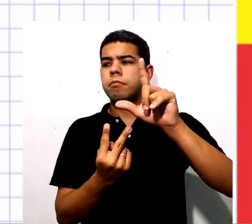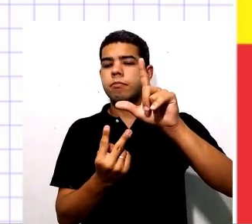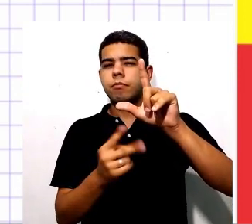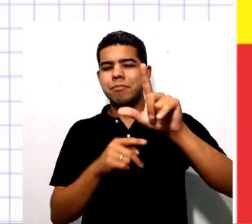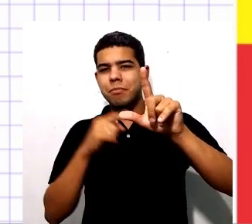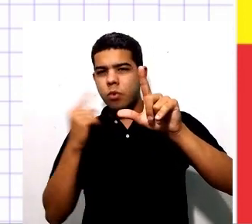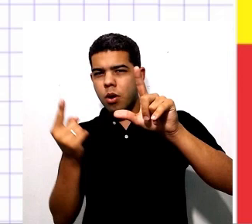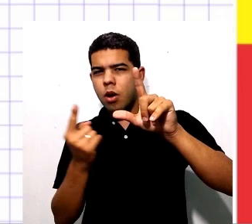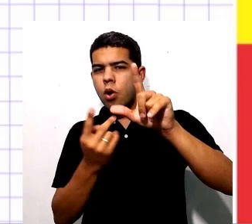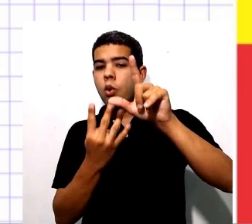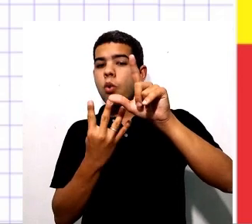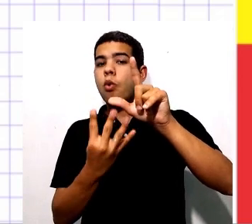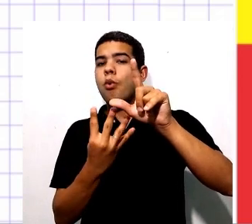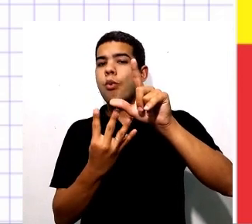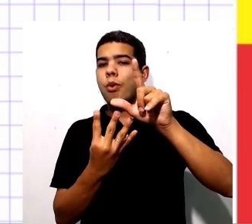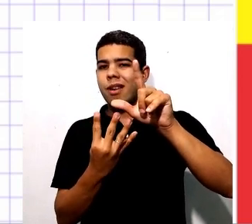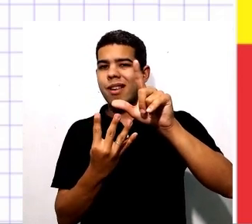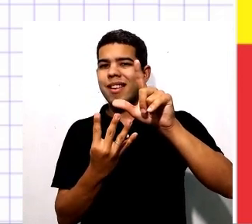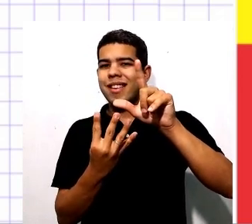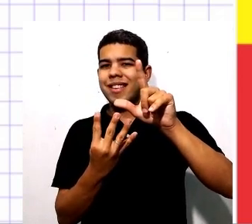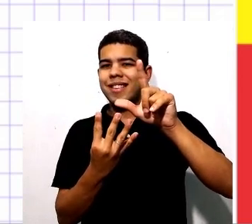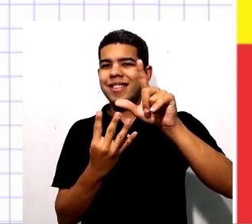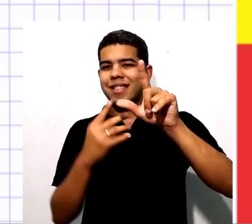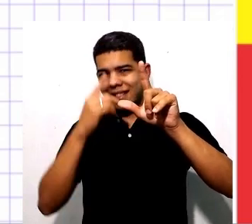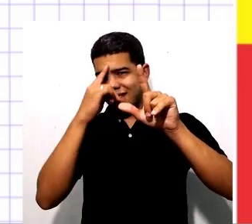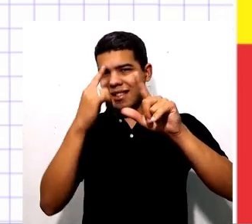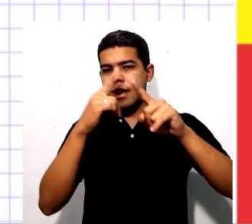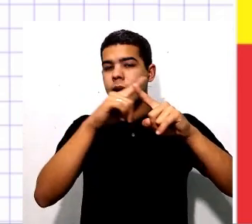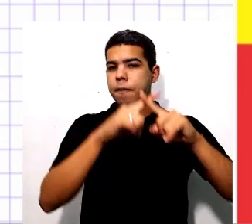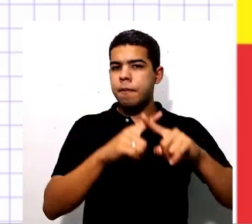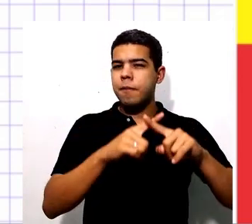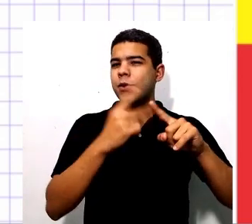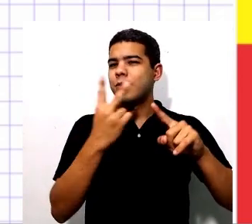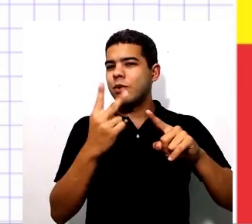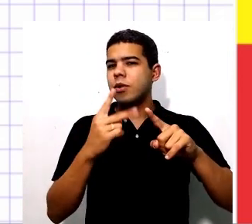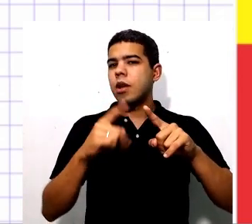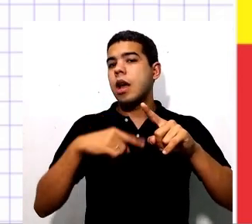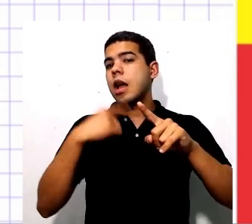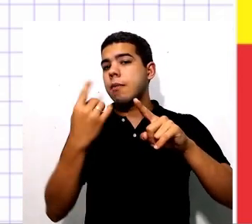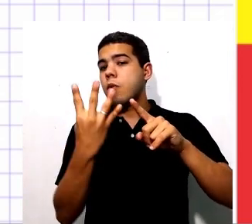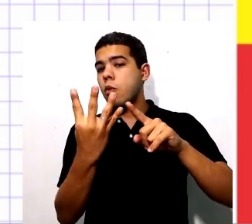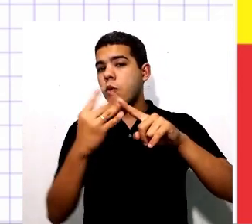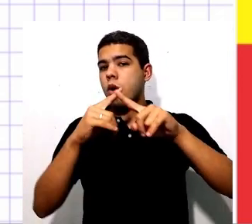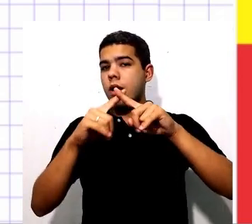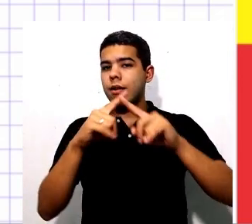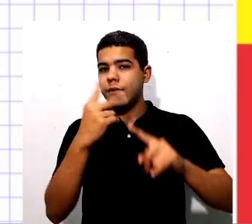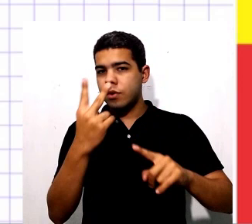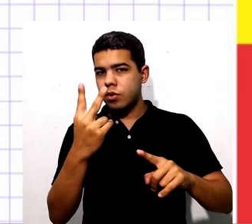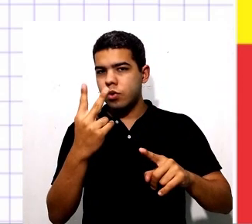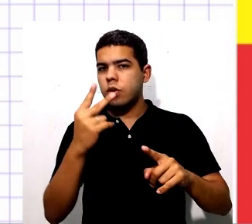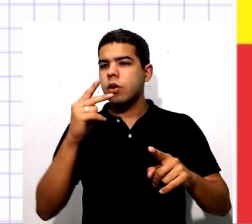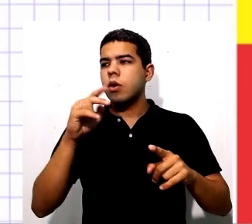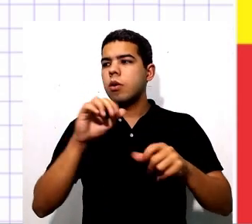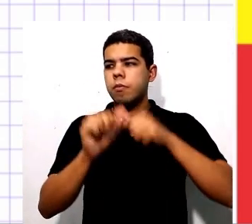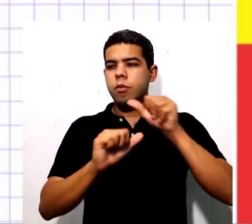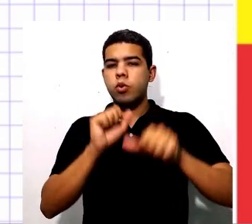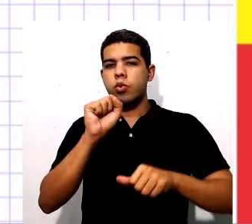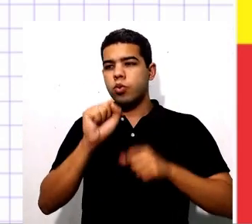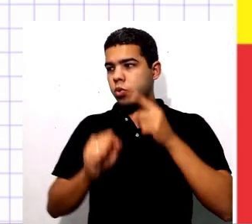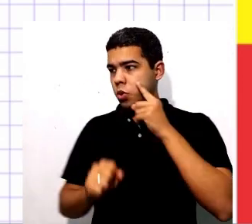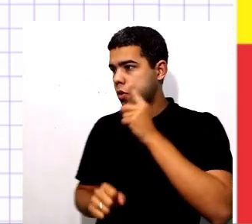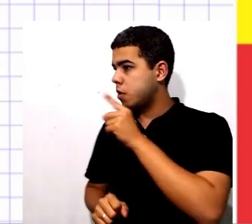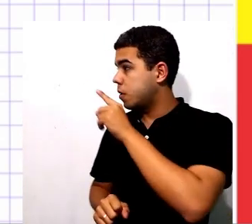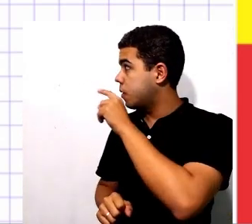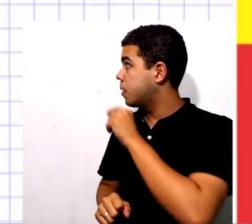entendeu que vai multiplicar por 2. E o 8, o 4 vai multiplicar por 2. Se eu venho do lado 2, da figura pequenininha do